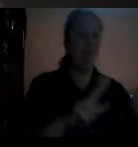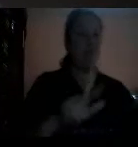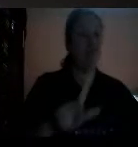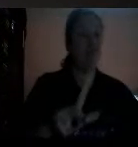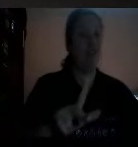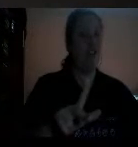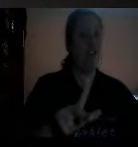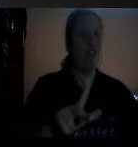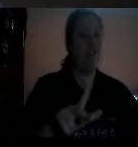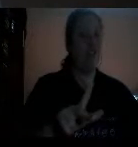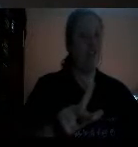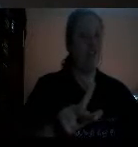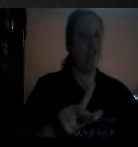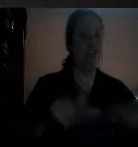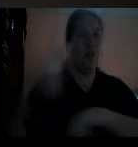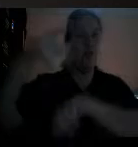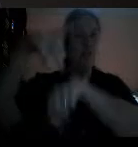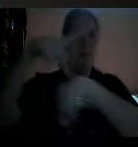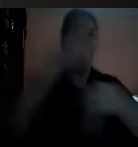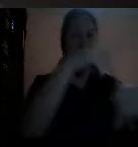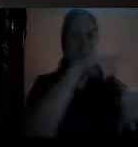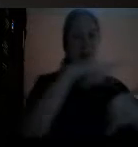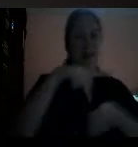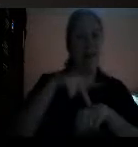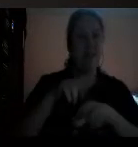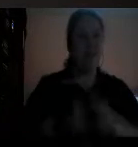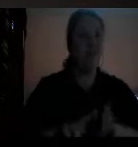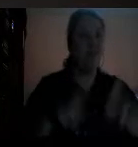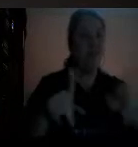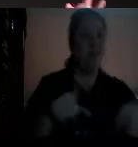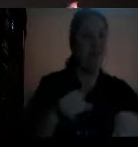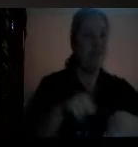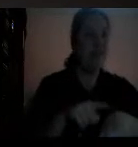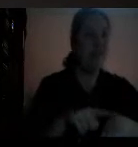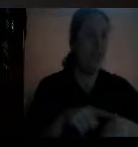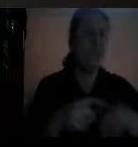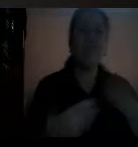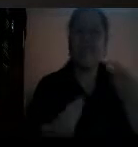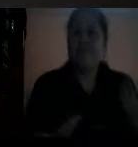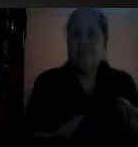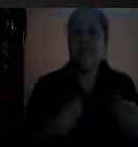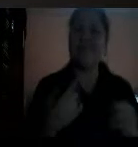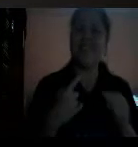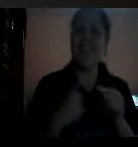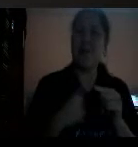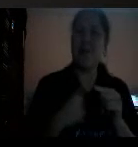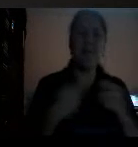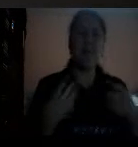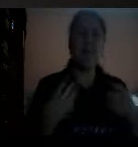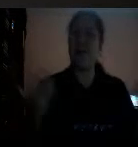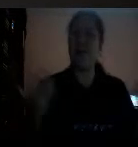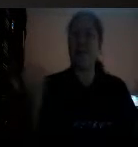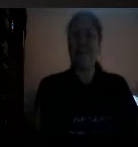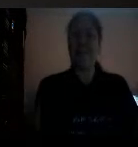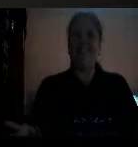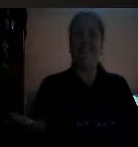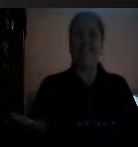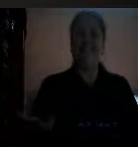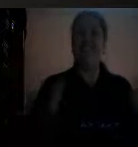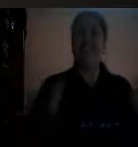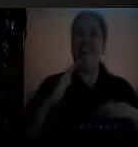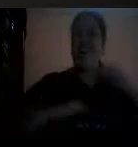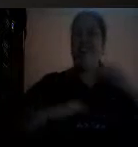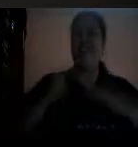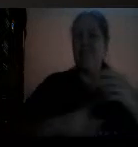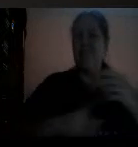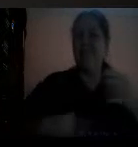estão atrasadas mediante Greenwich. Professor, e onde isso tem geopolítica? Gente, Greenwich